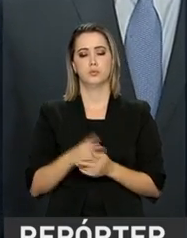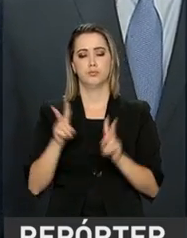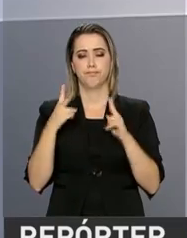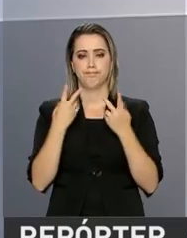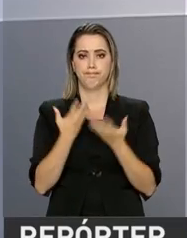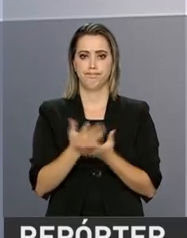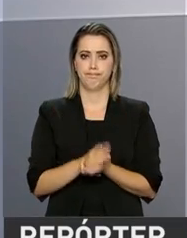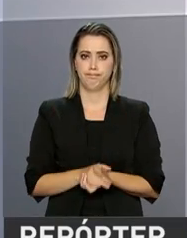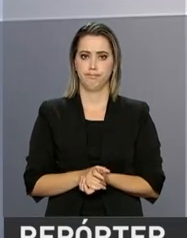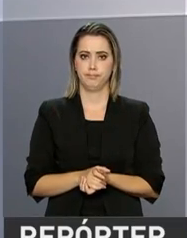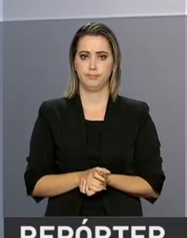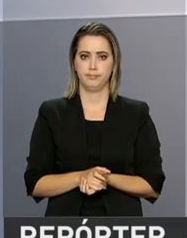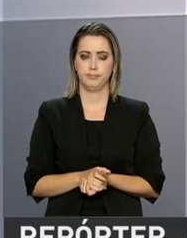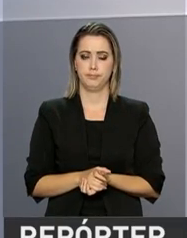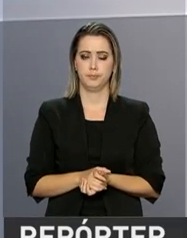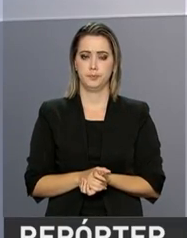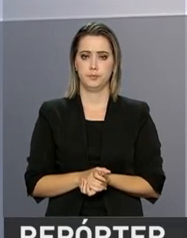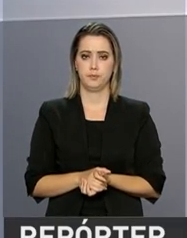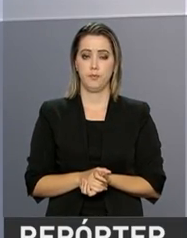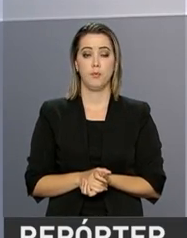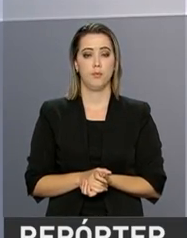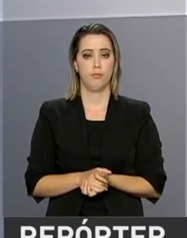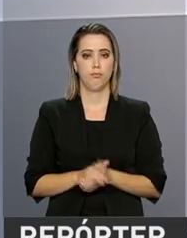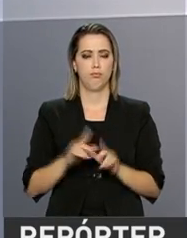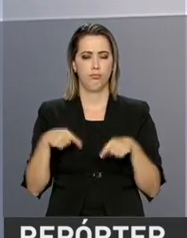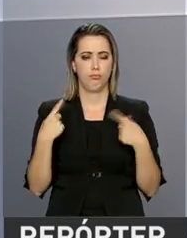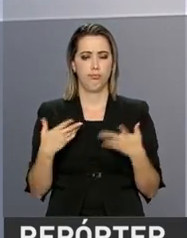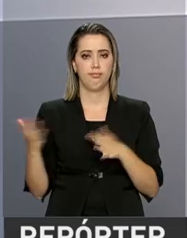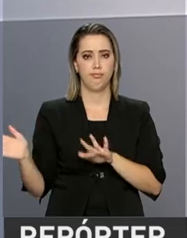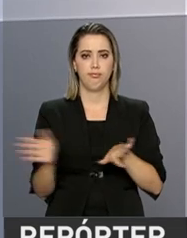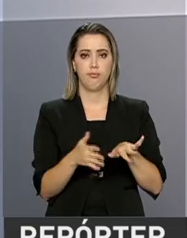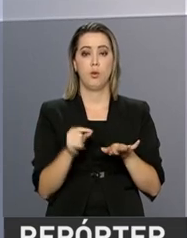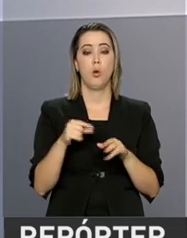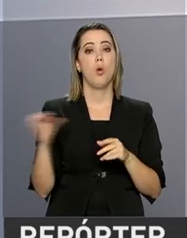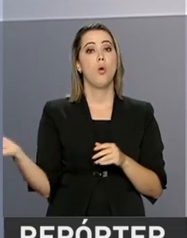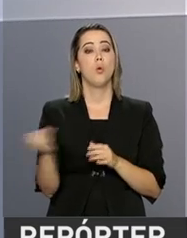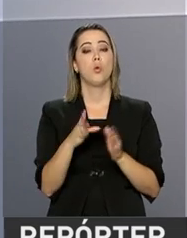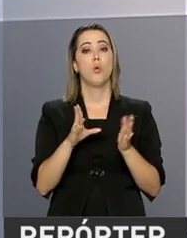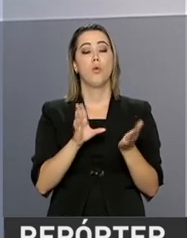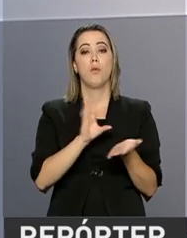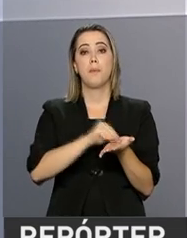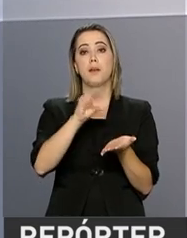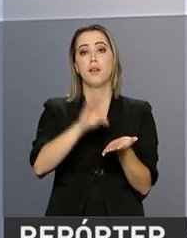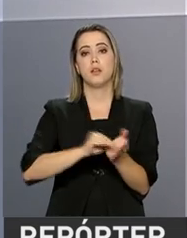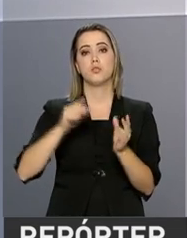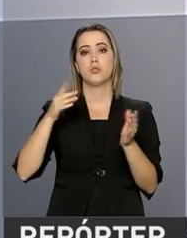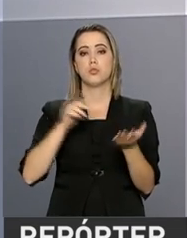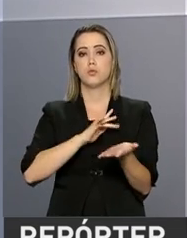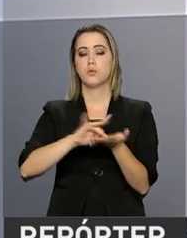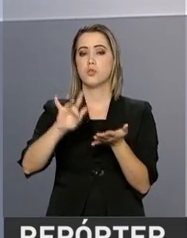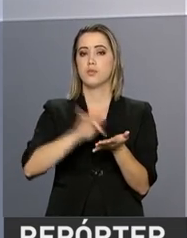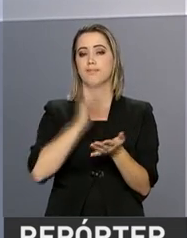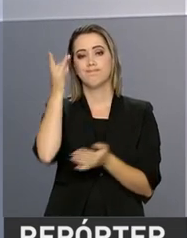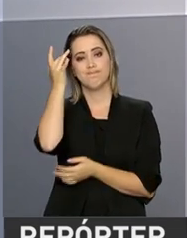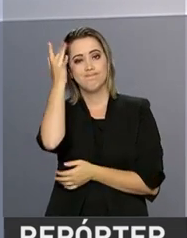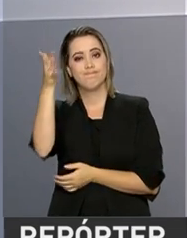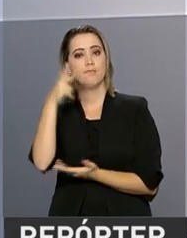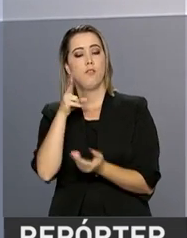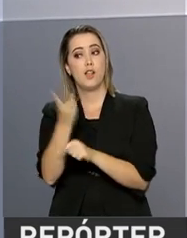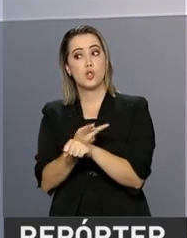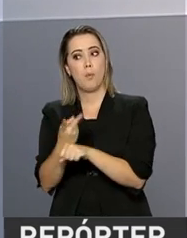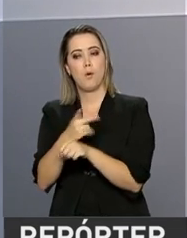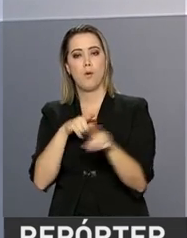atenção agora uma novidade um aplicativo de celular que facilita a busca por vagas de emprego